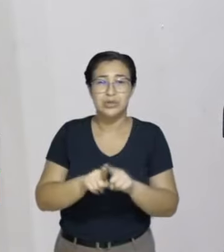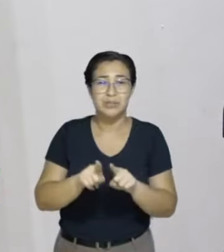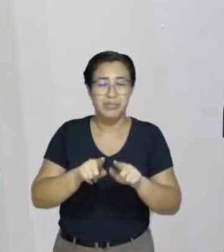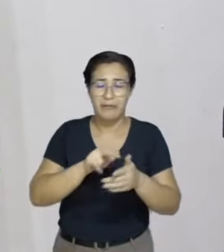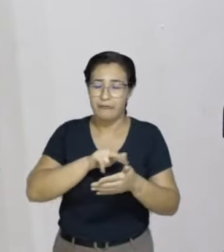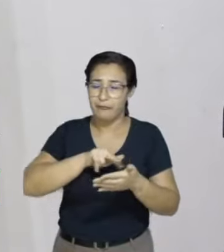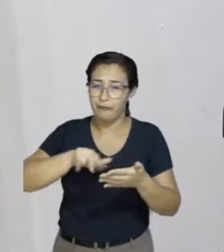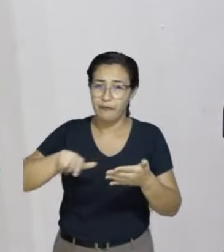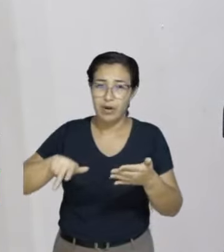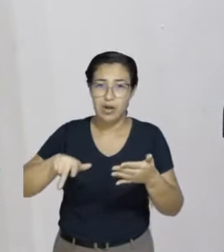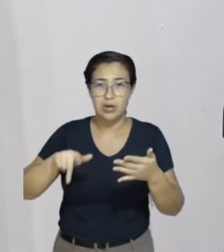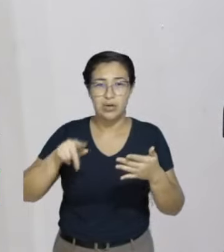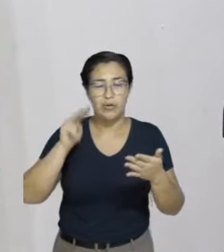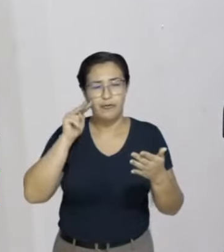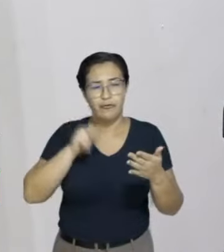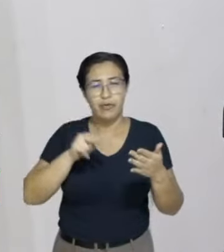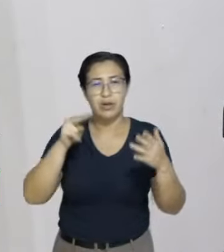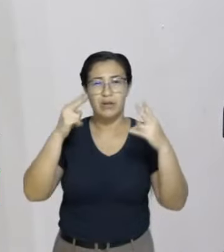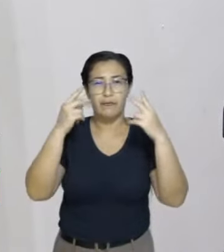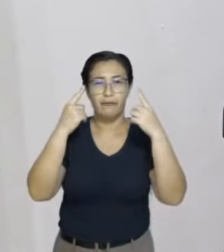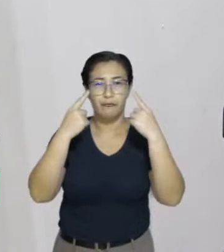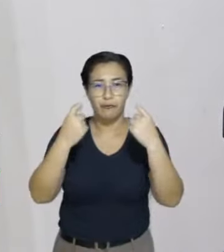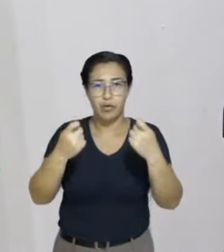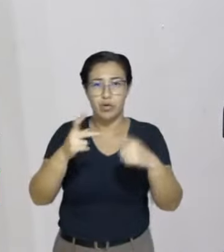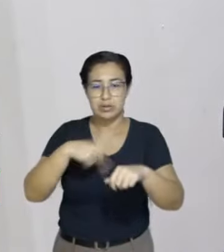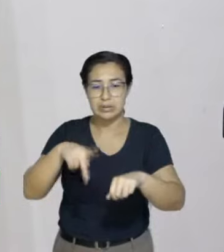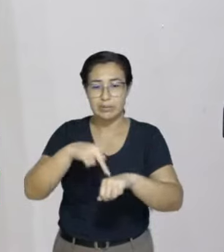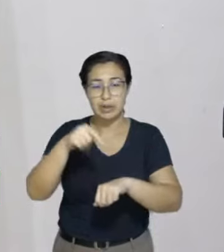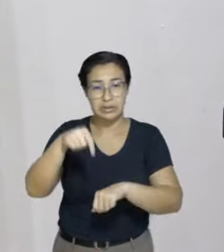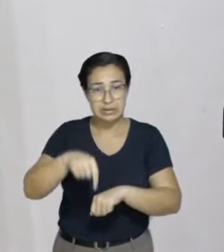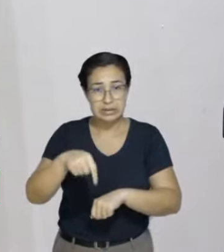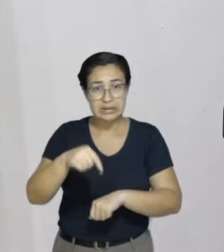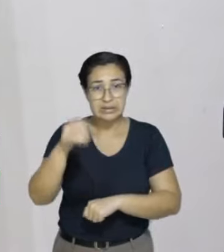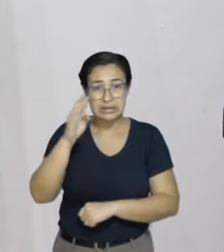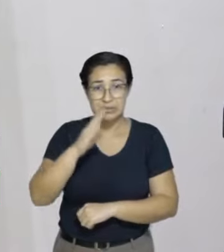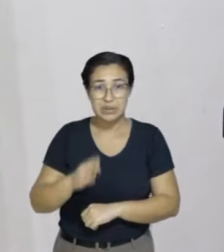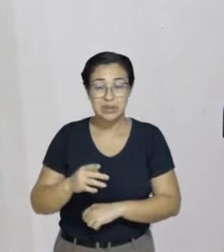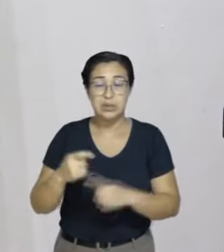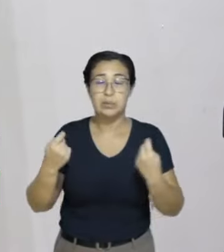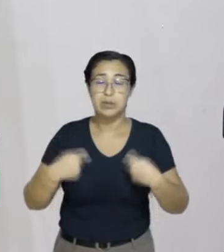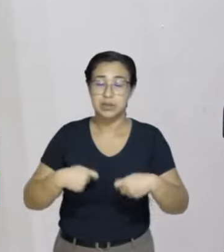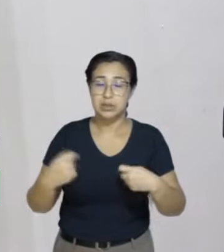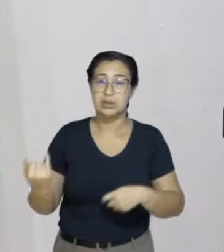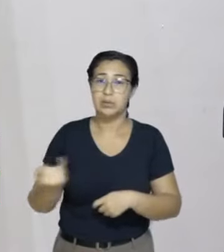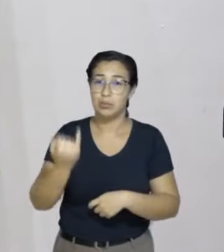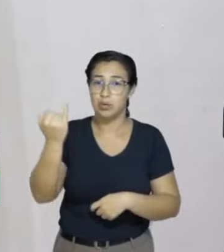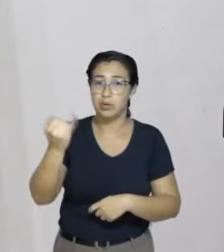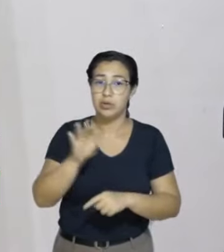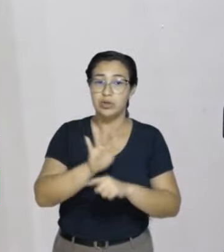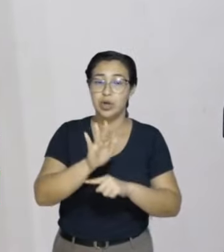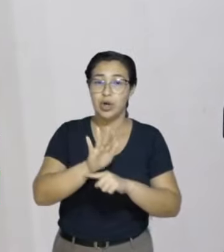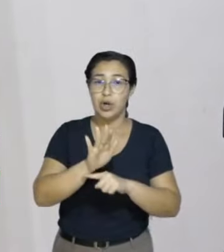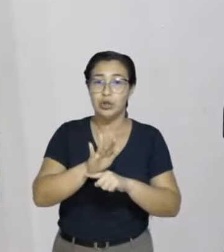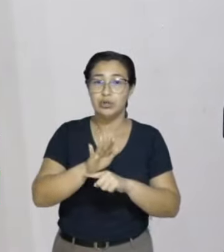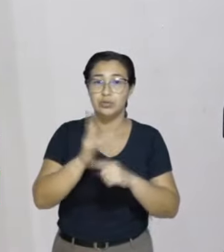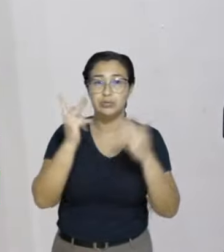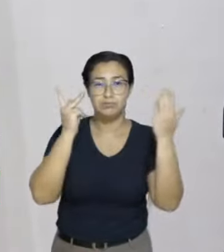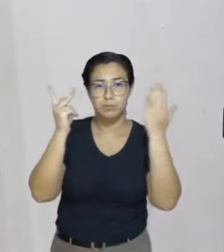ambiente escolar em nosso país, eu gostaria de tratar da importância da presença de assistentes sociais, psicólogos